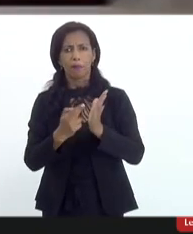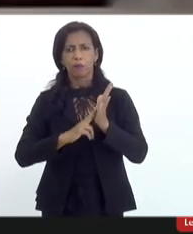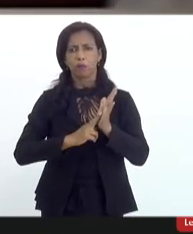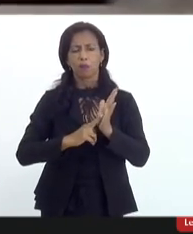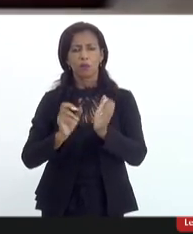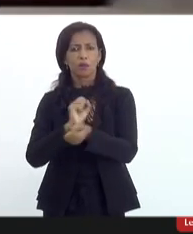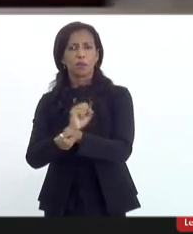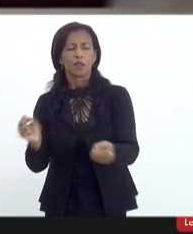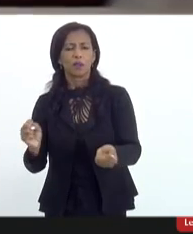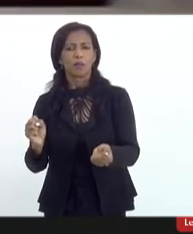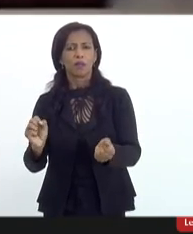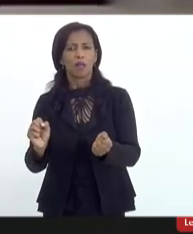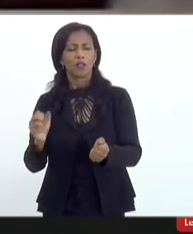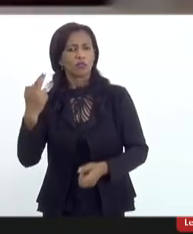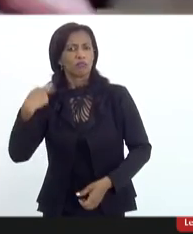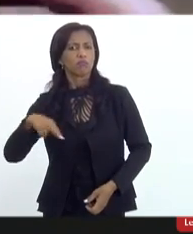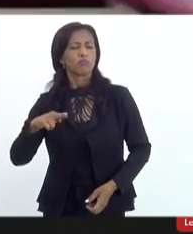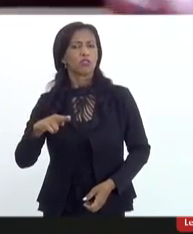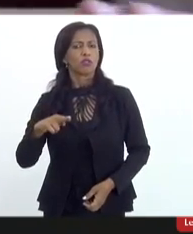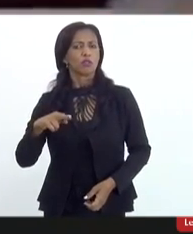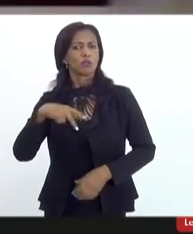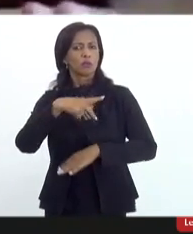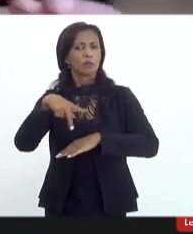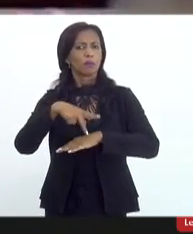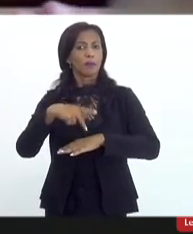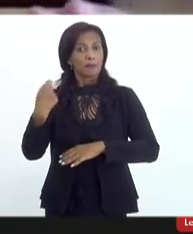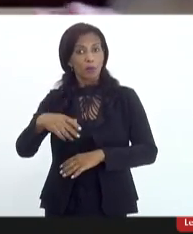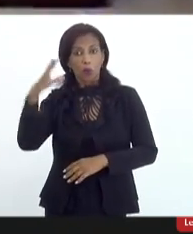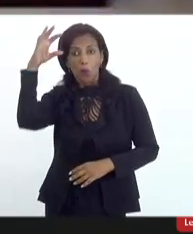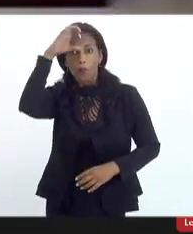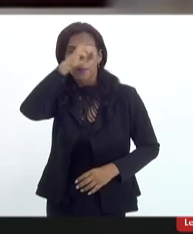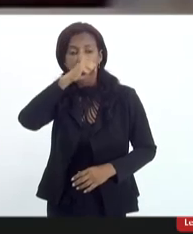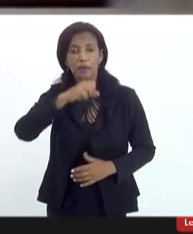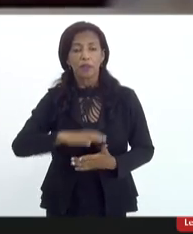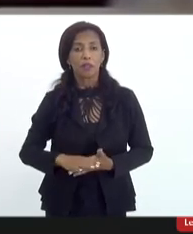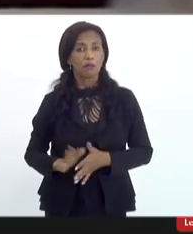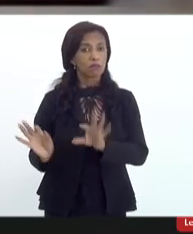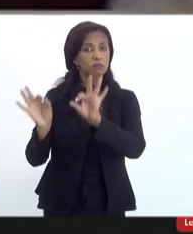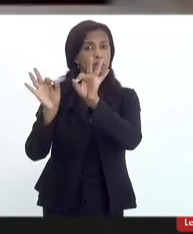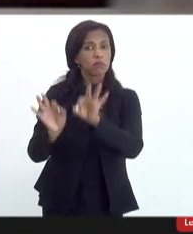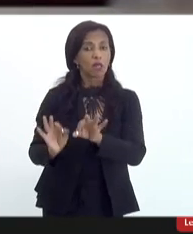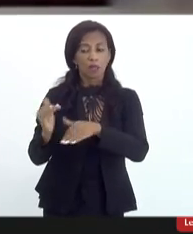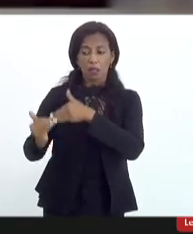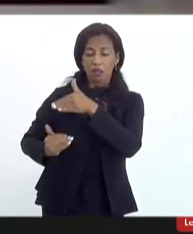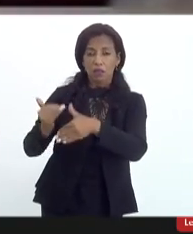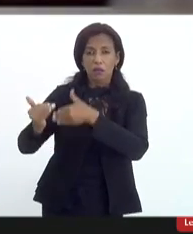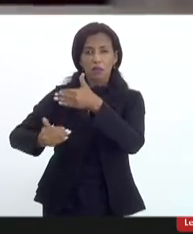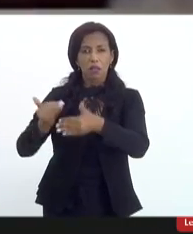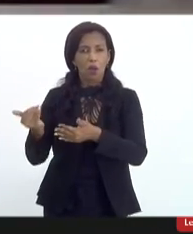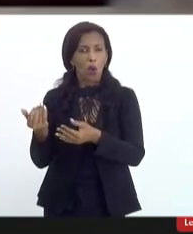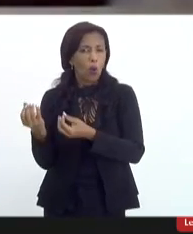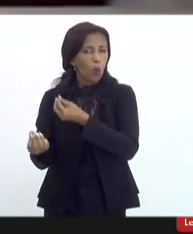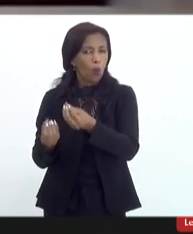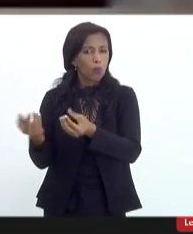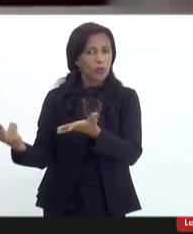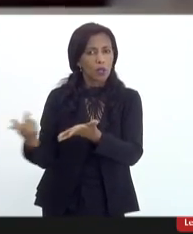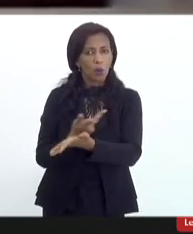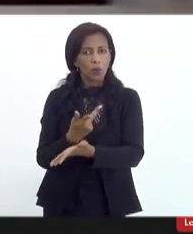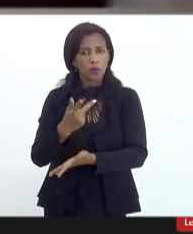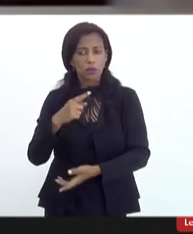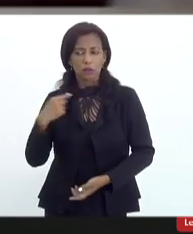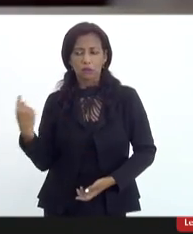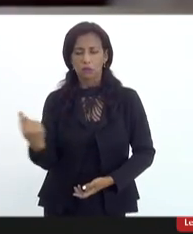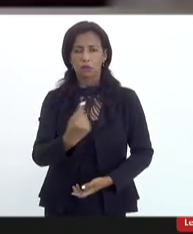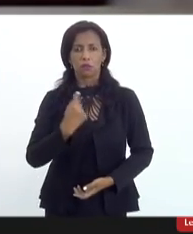sobre a liberdade religiosa no nosso país. A gente precisa compreender exatamente esse processo como tem se dado entre nós,